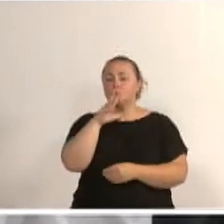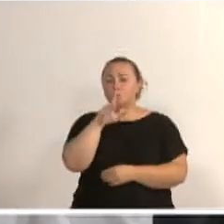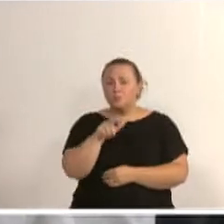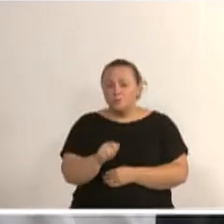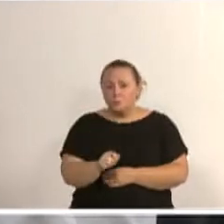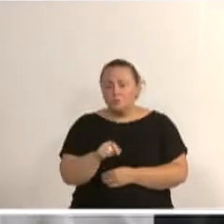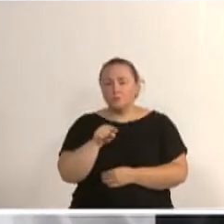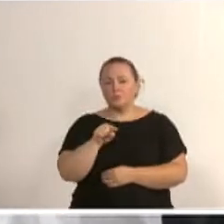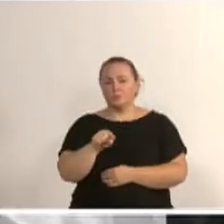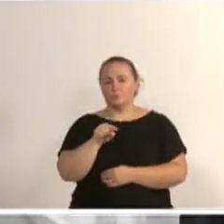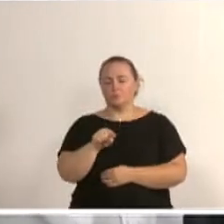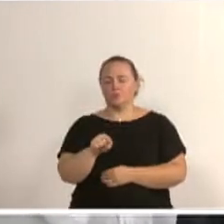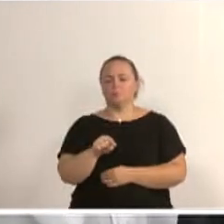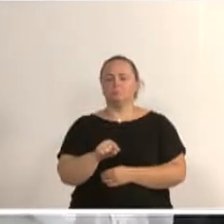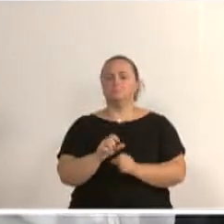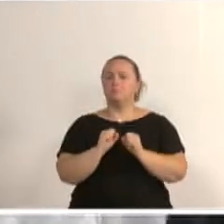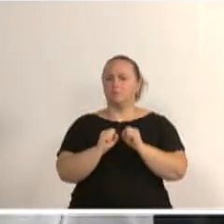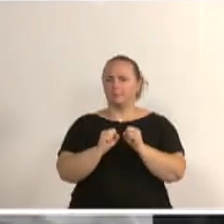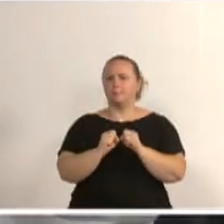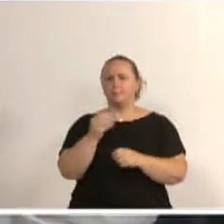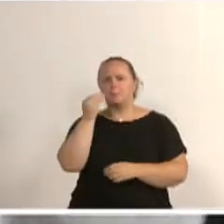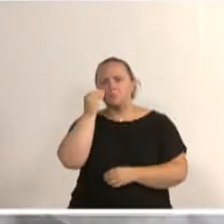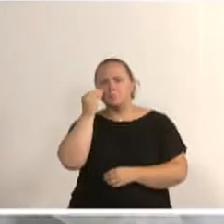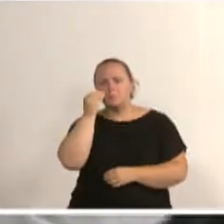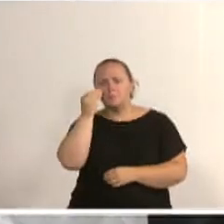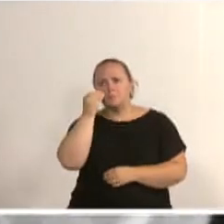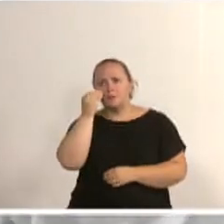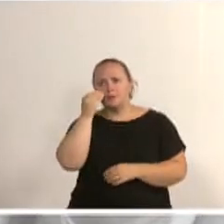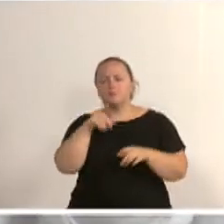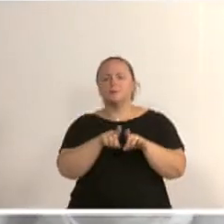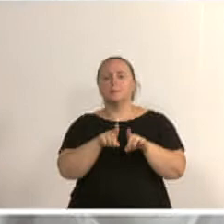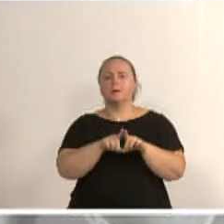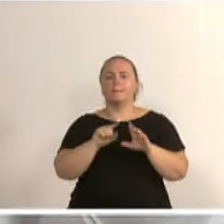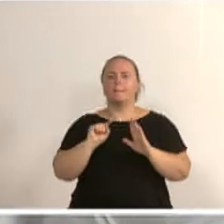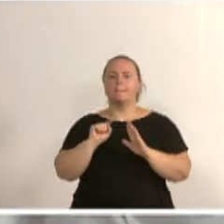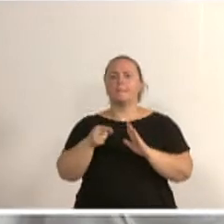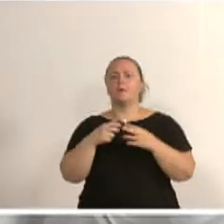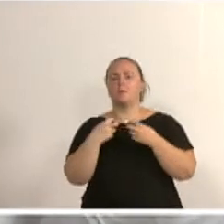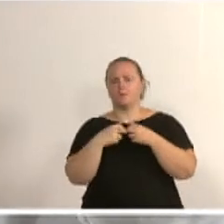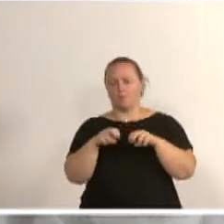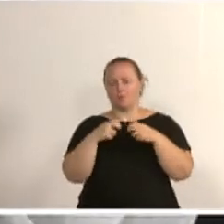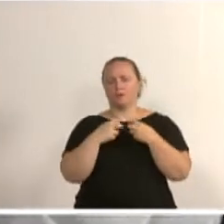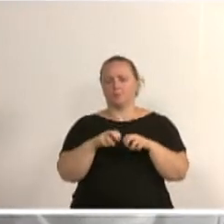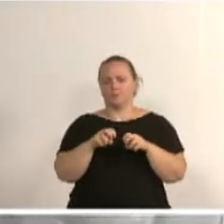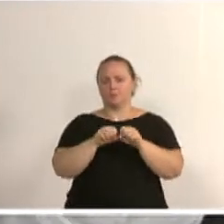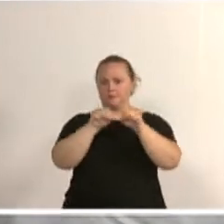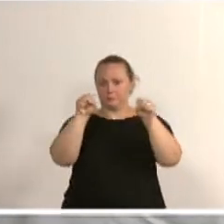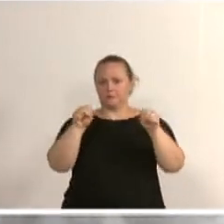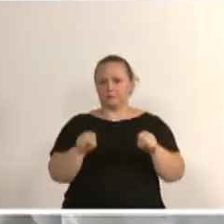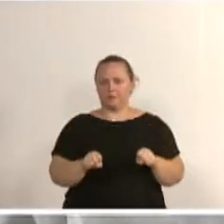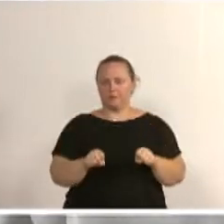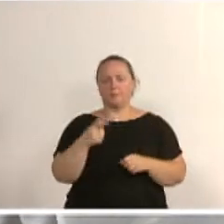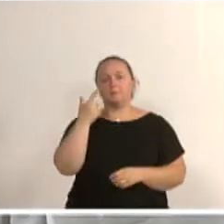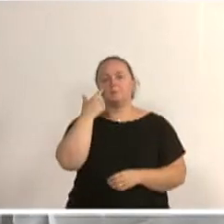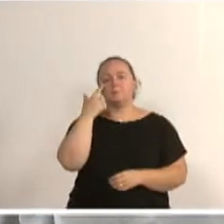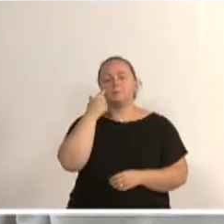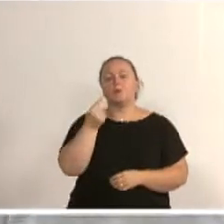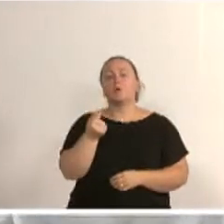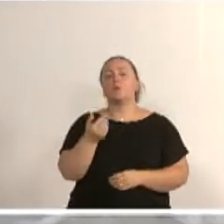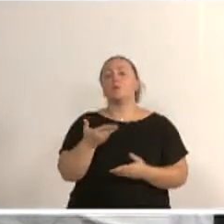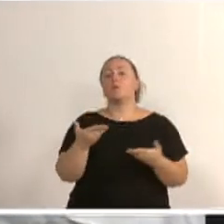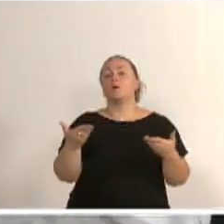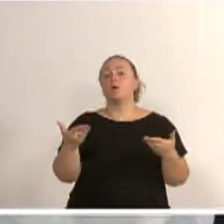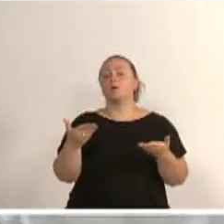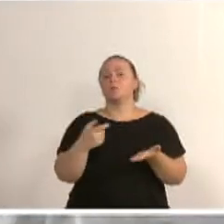a gente pode colocar mais e colocar 1000 ônibus no sistema de Blumenau. Vamos ver quanto vai ficar a tarifa.